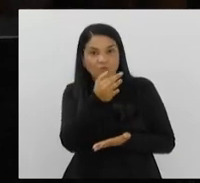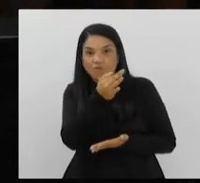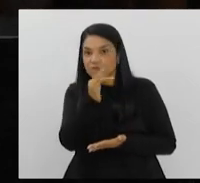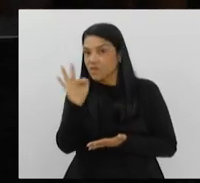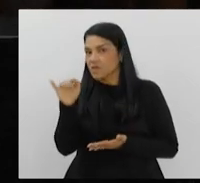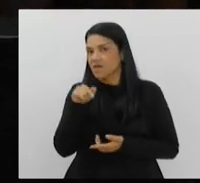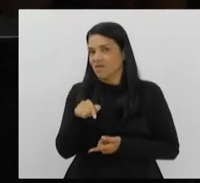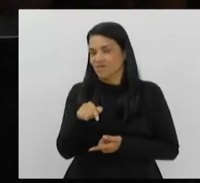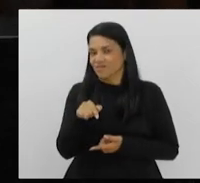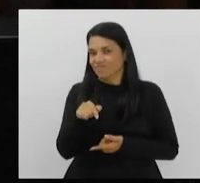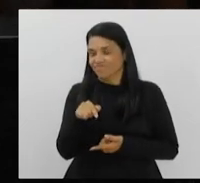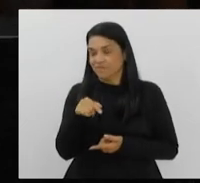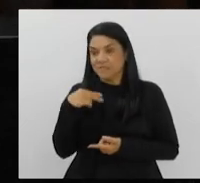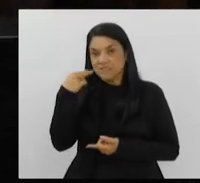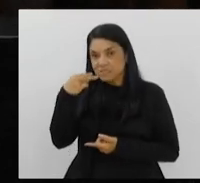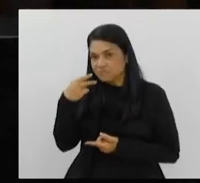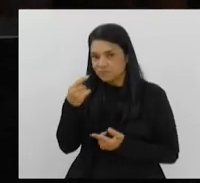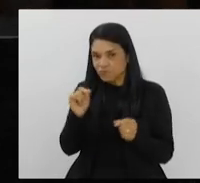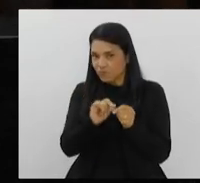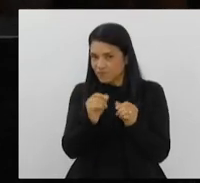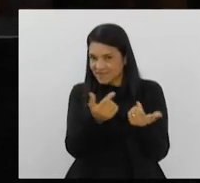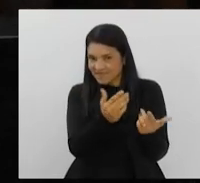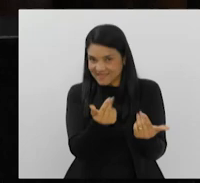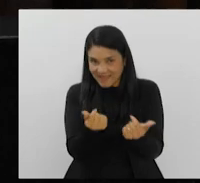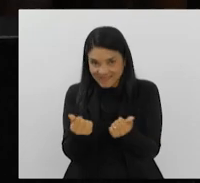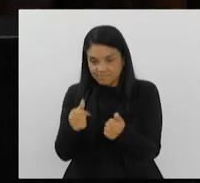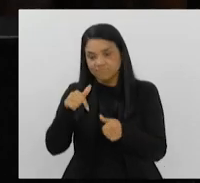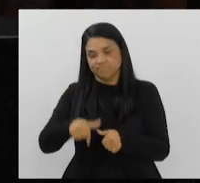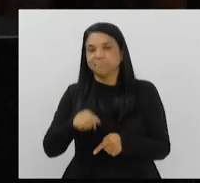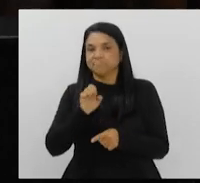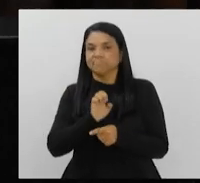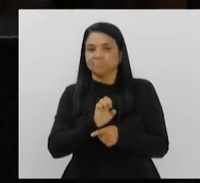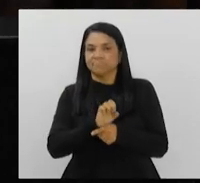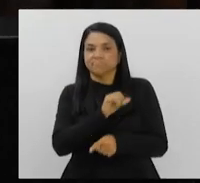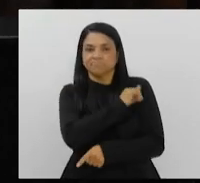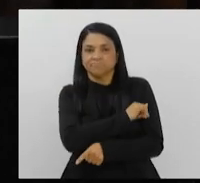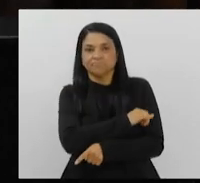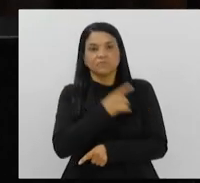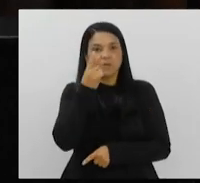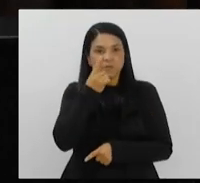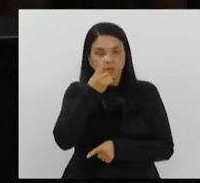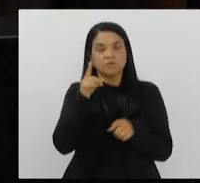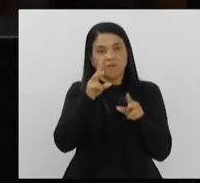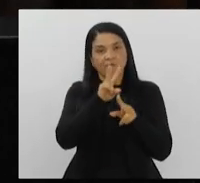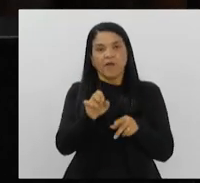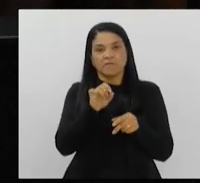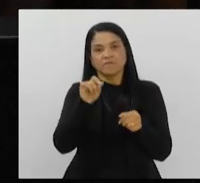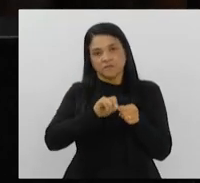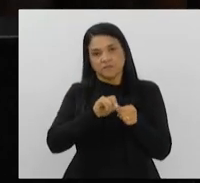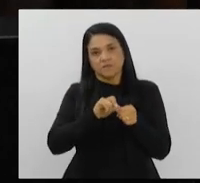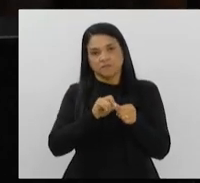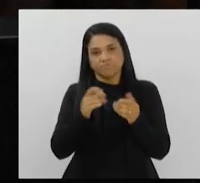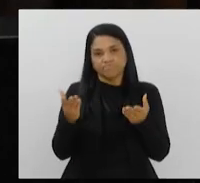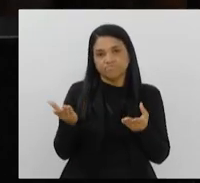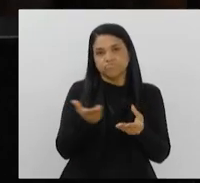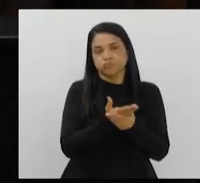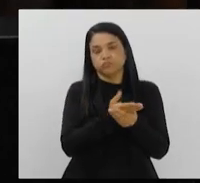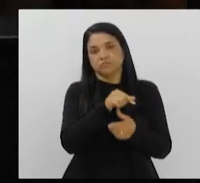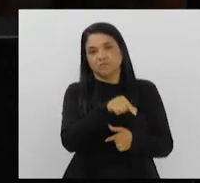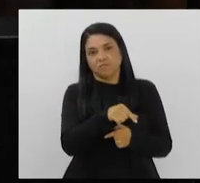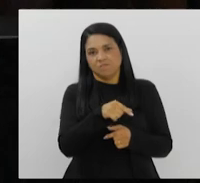Se não o fizerem, nós por aqui o faremos. Mas não permitiremos que essa